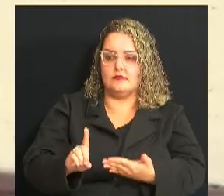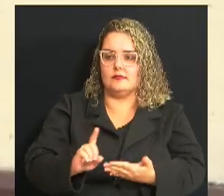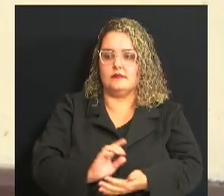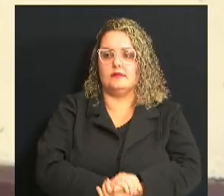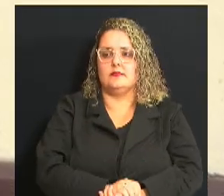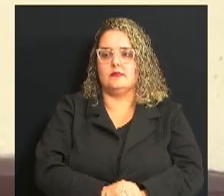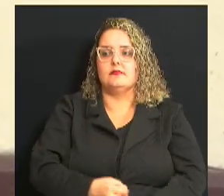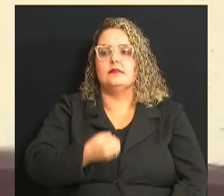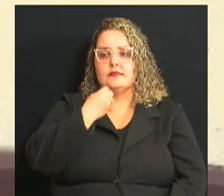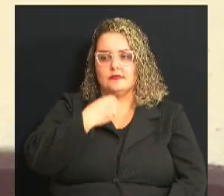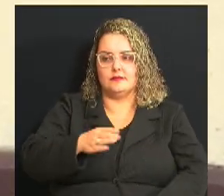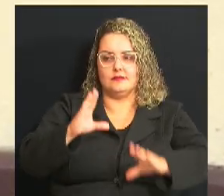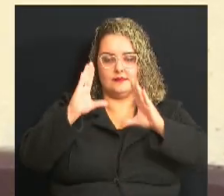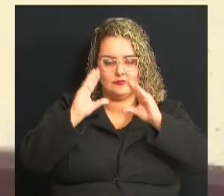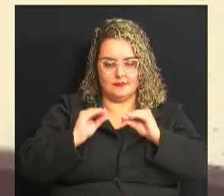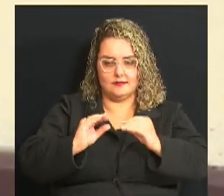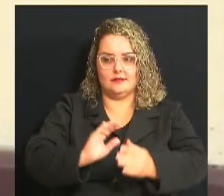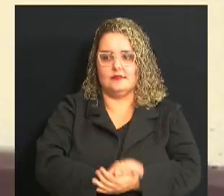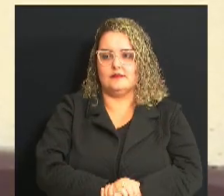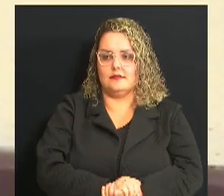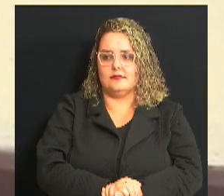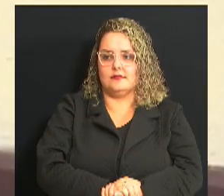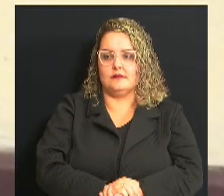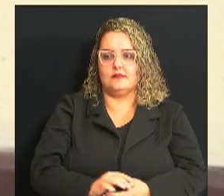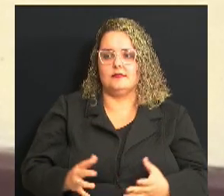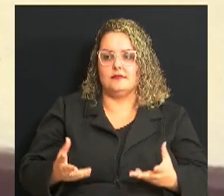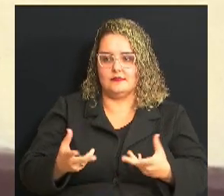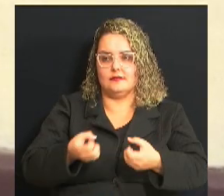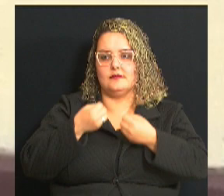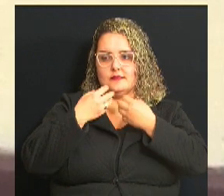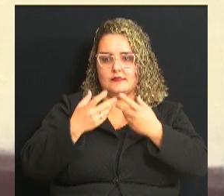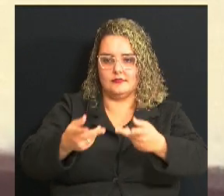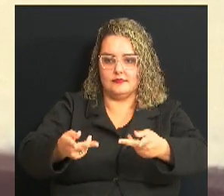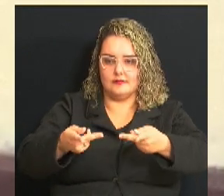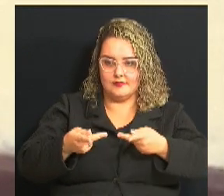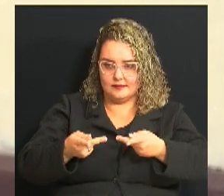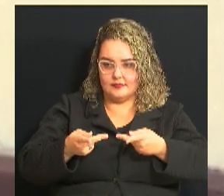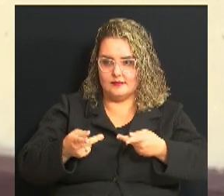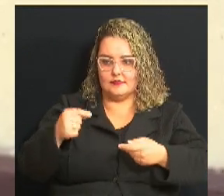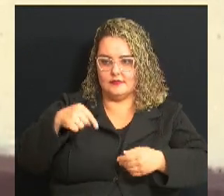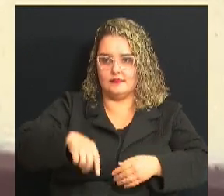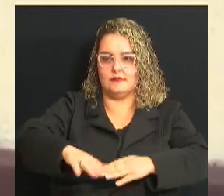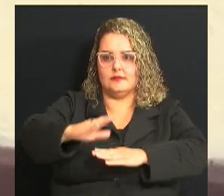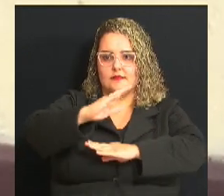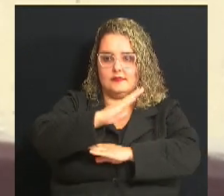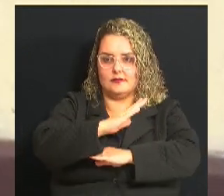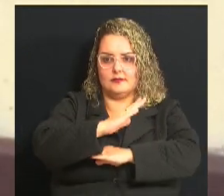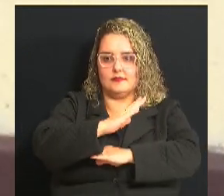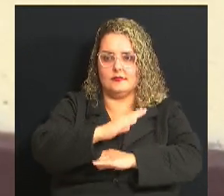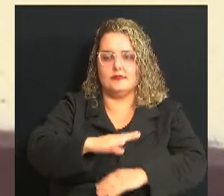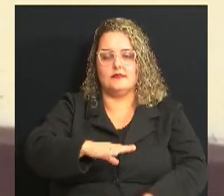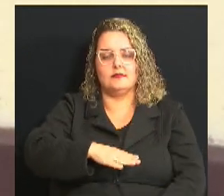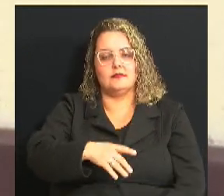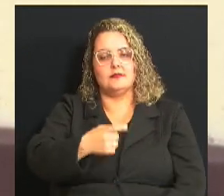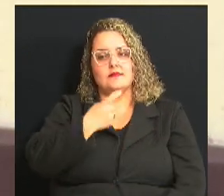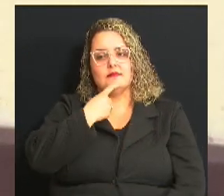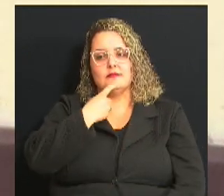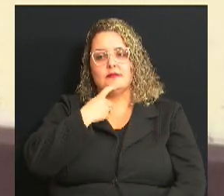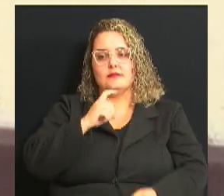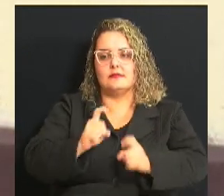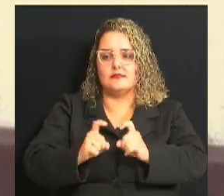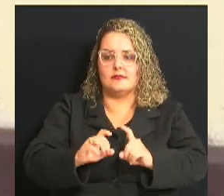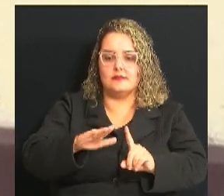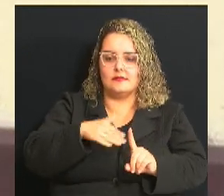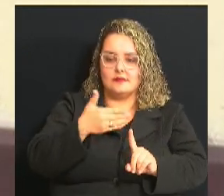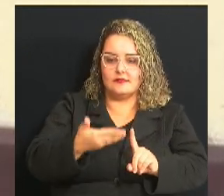Boa noite. Sejam todos bem-vindos aqui na Câmara Municipal de Campinas para essa reunião